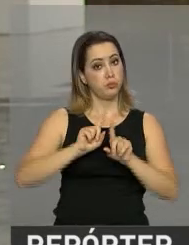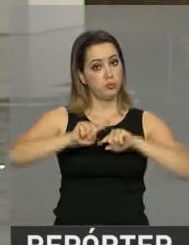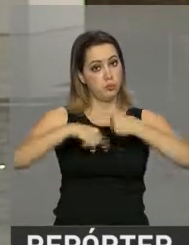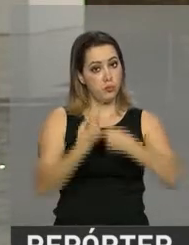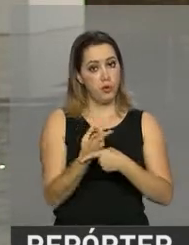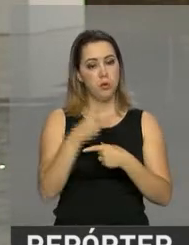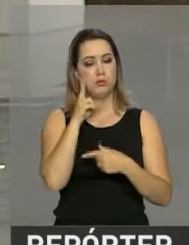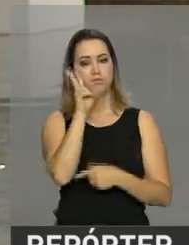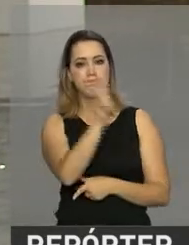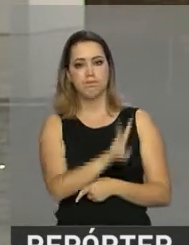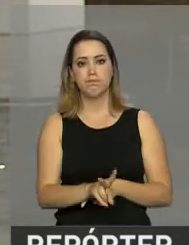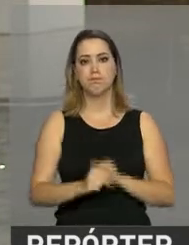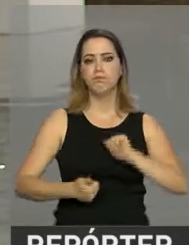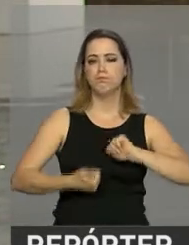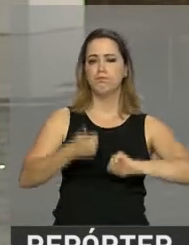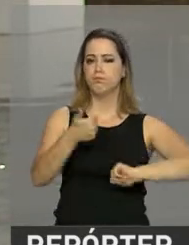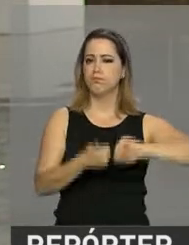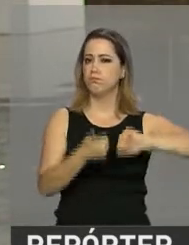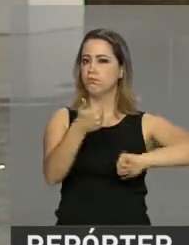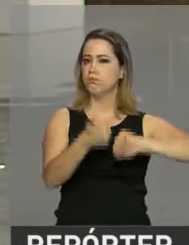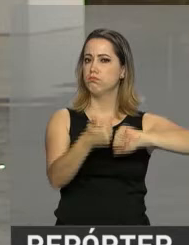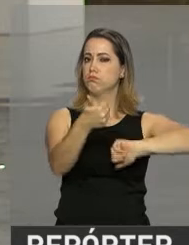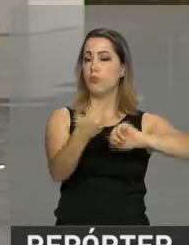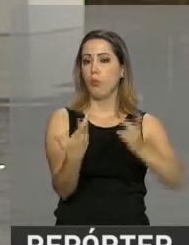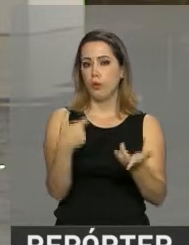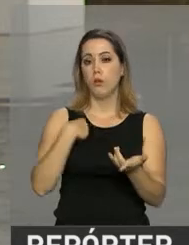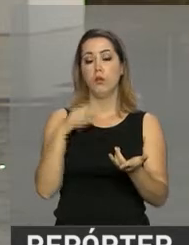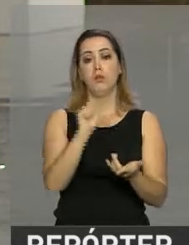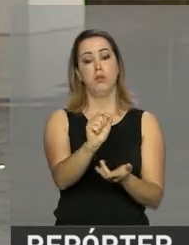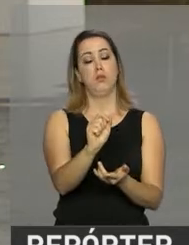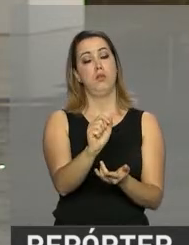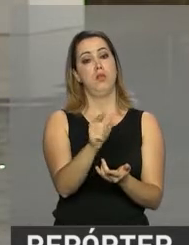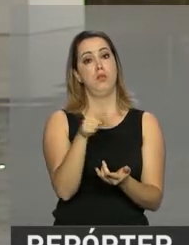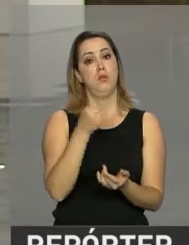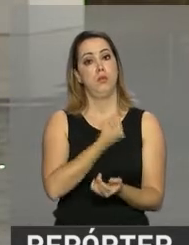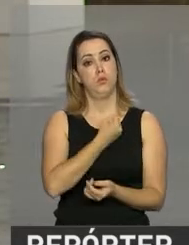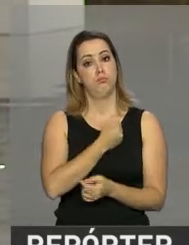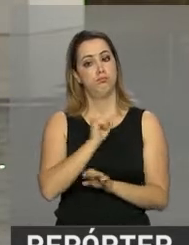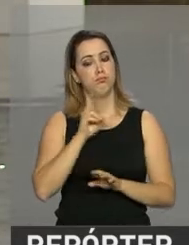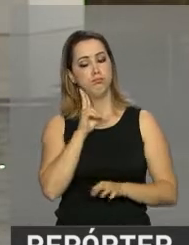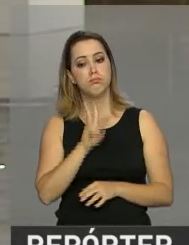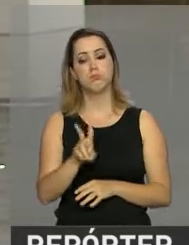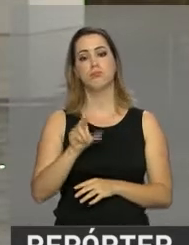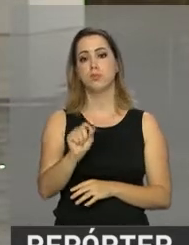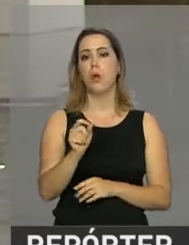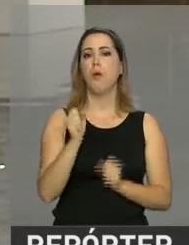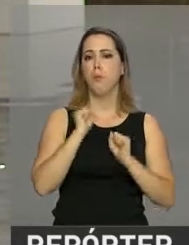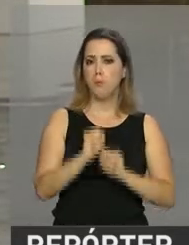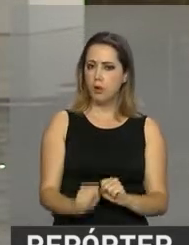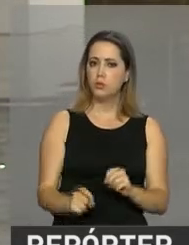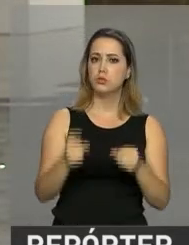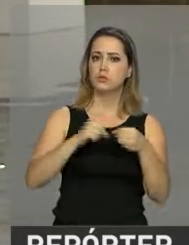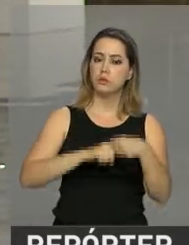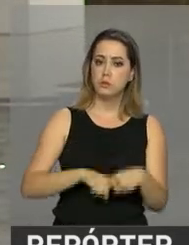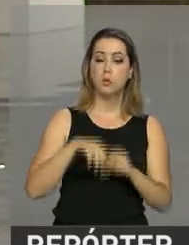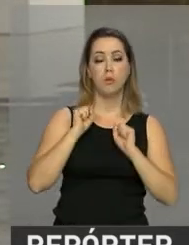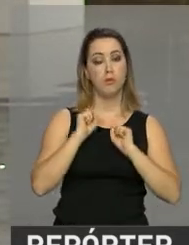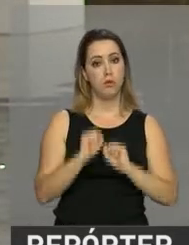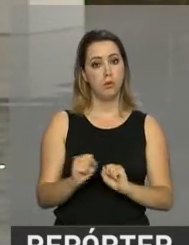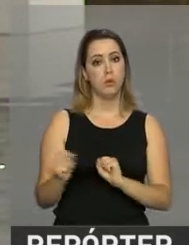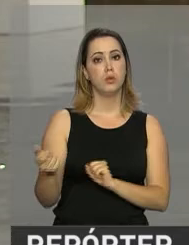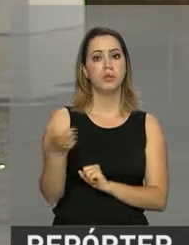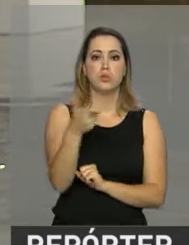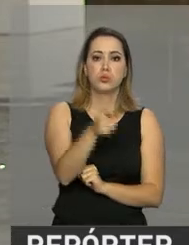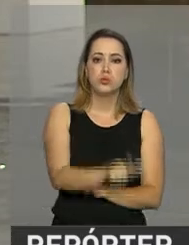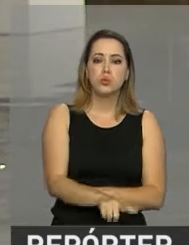dessa análise e de indicadores desenvolvidos pela ANS, ela pode voltar a permitir a venda